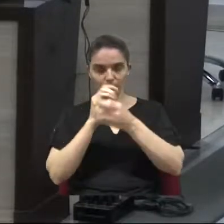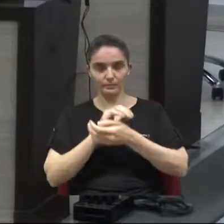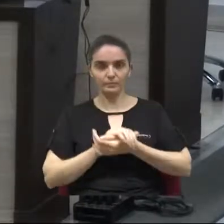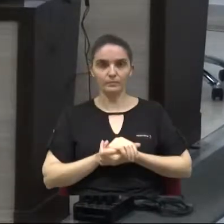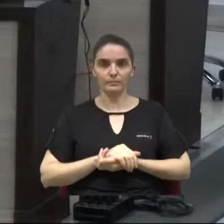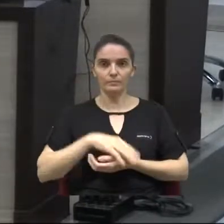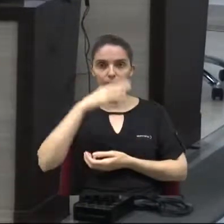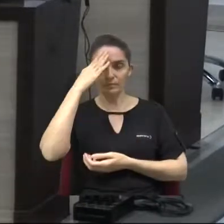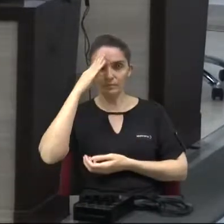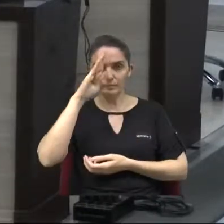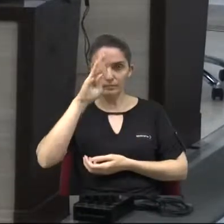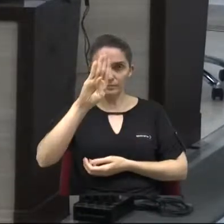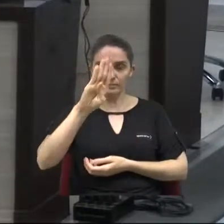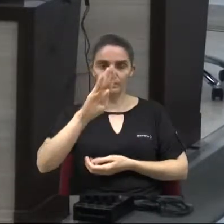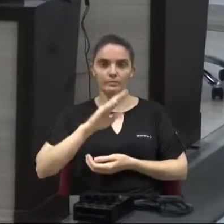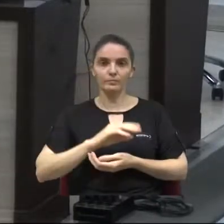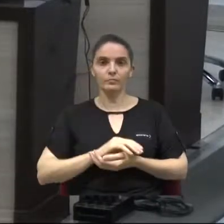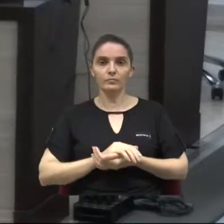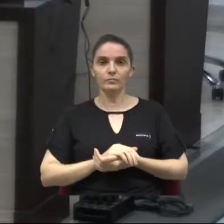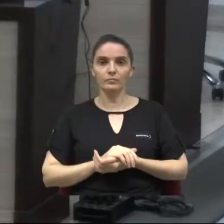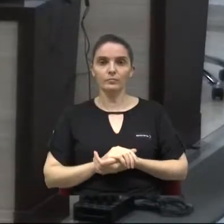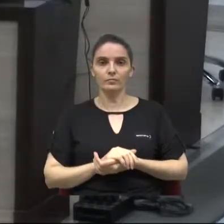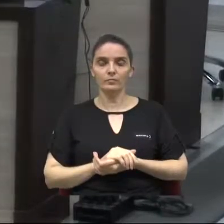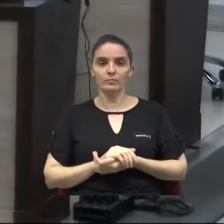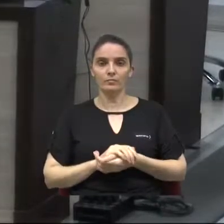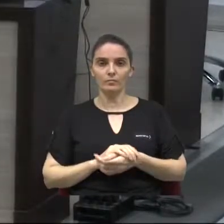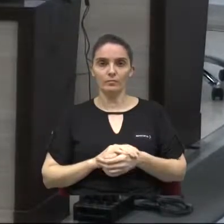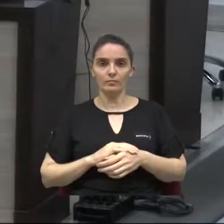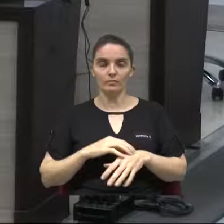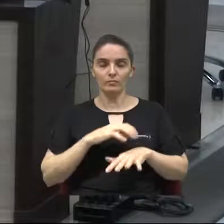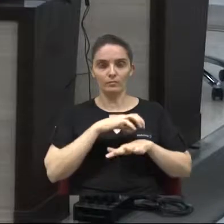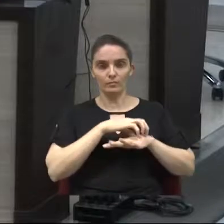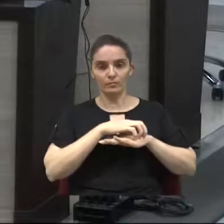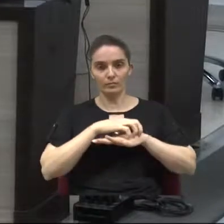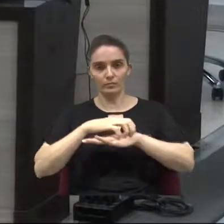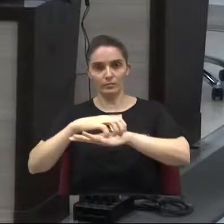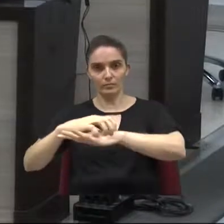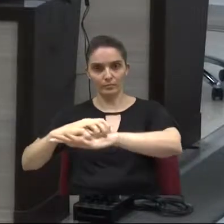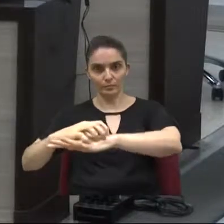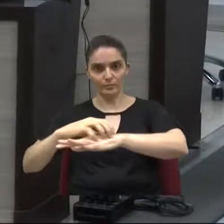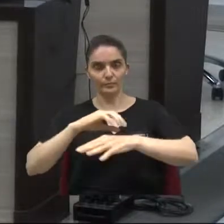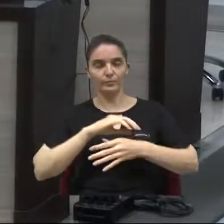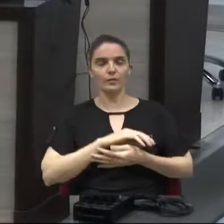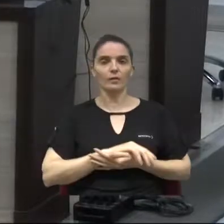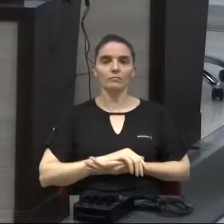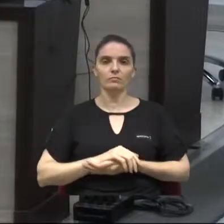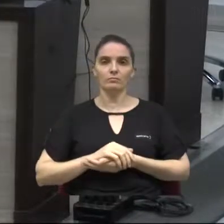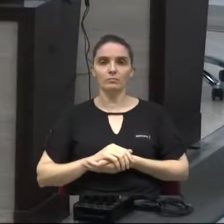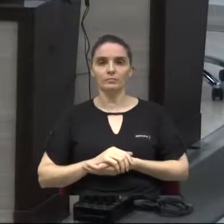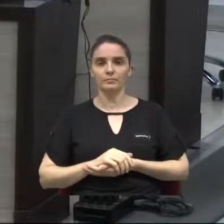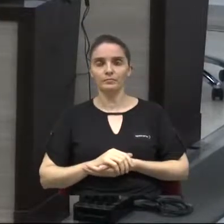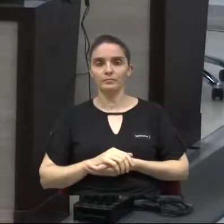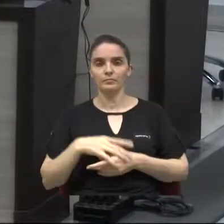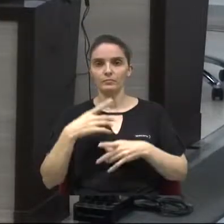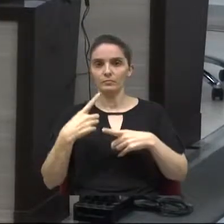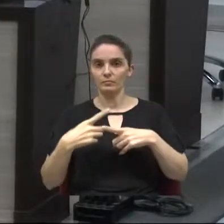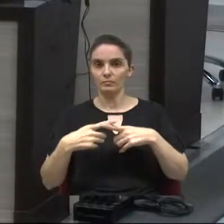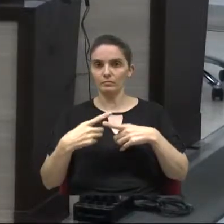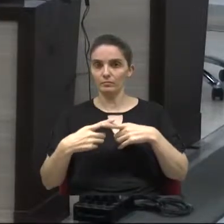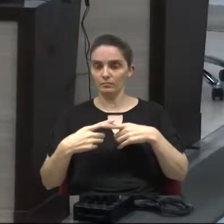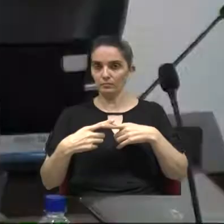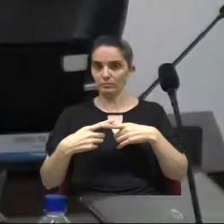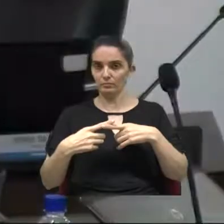principalmente com esse assunto que é o transporte público. Nós tivemos a questão de